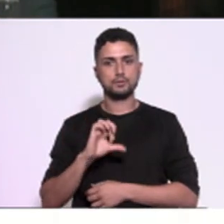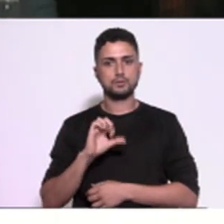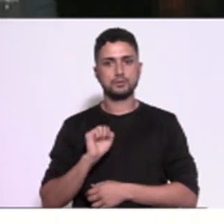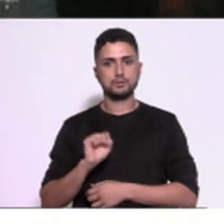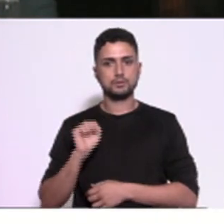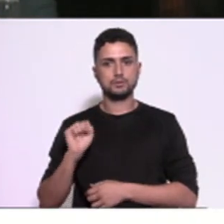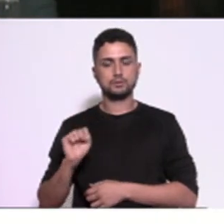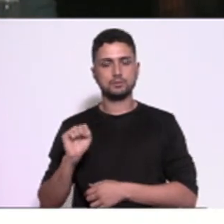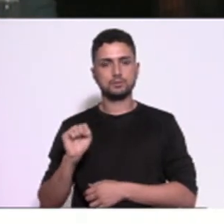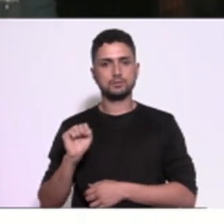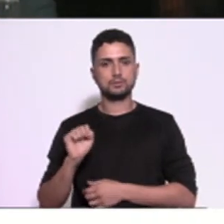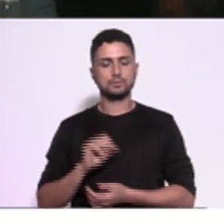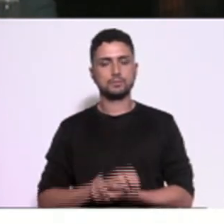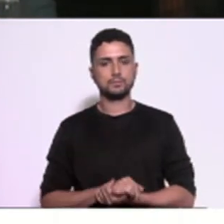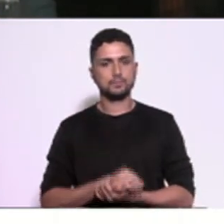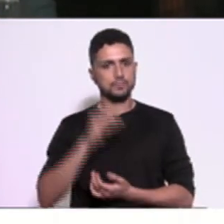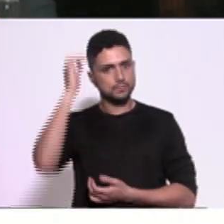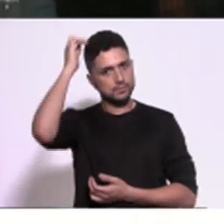1988,